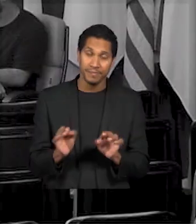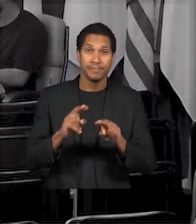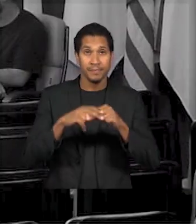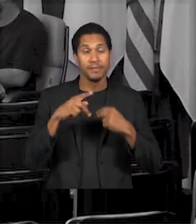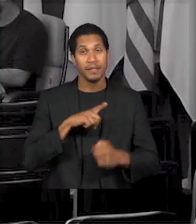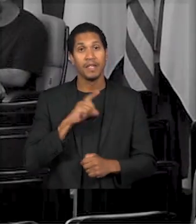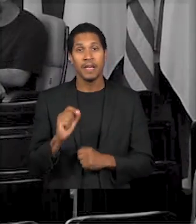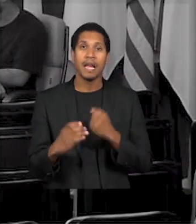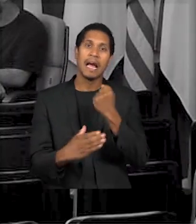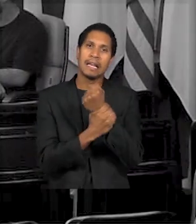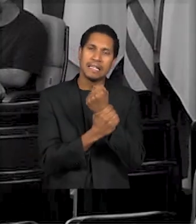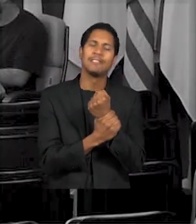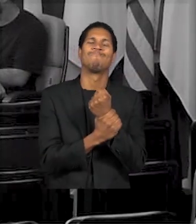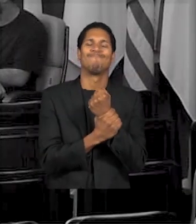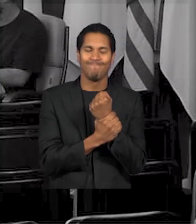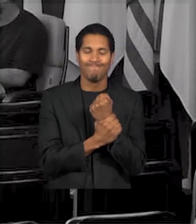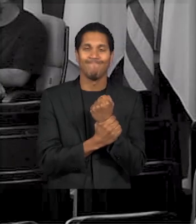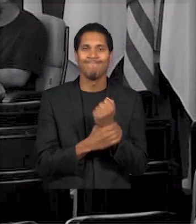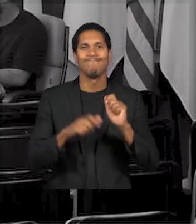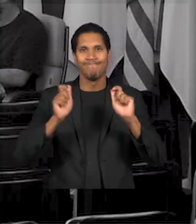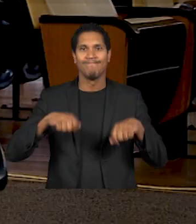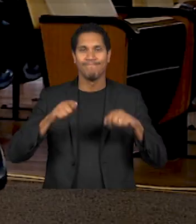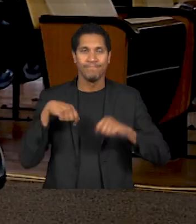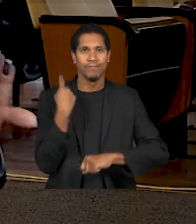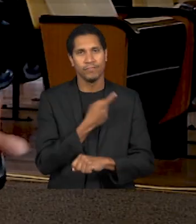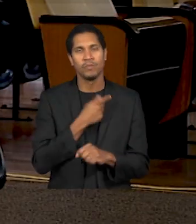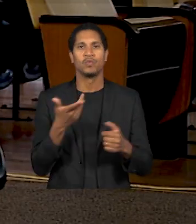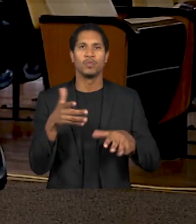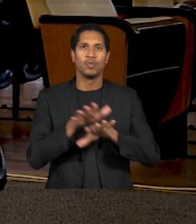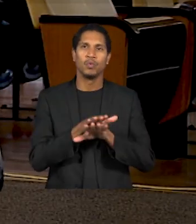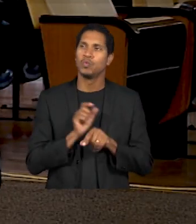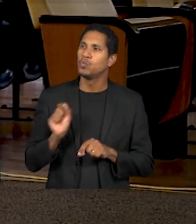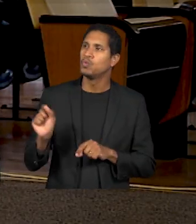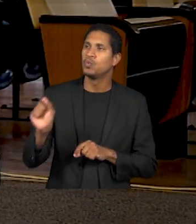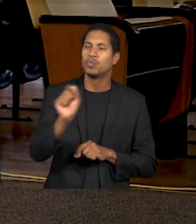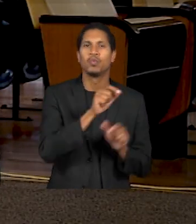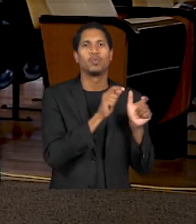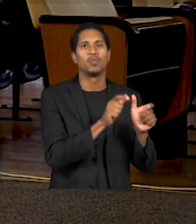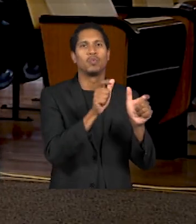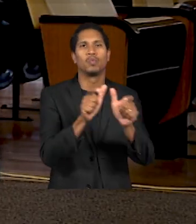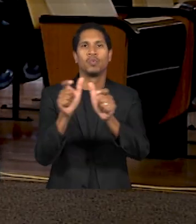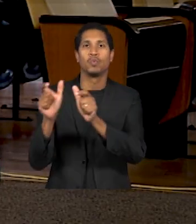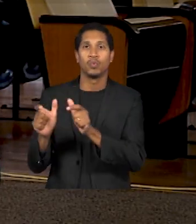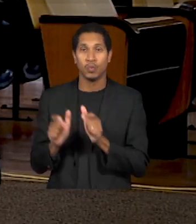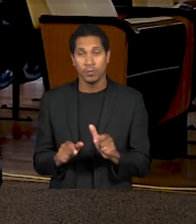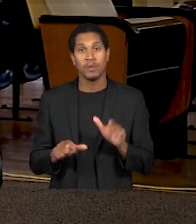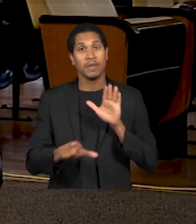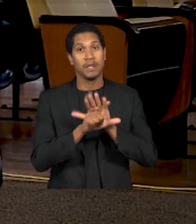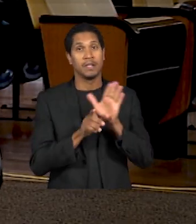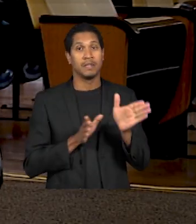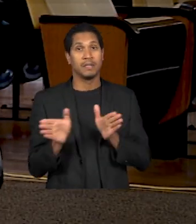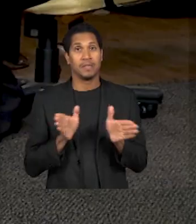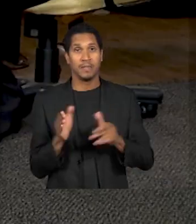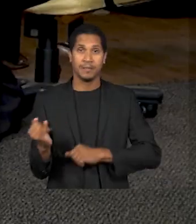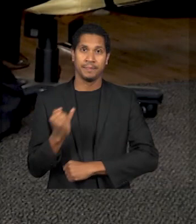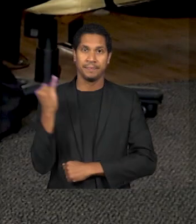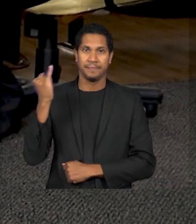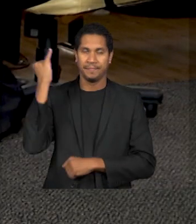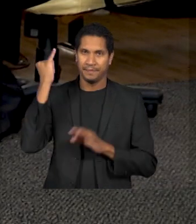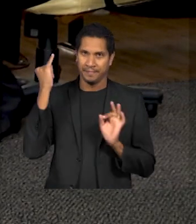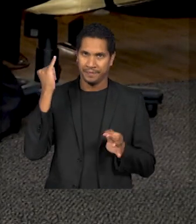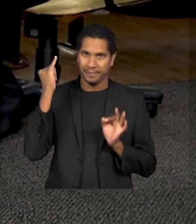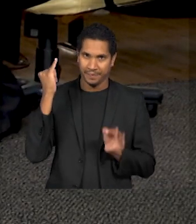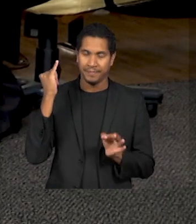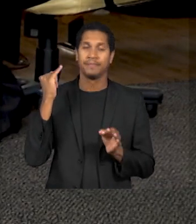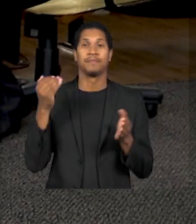algo que garanta que nós possamos estar incluído em todos os lugares. A lei da acessibilidade é muito importante,